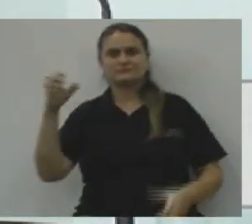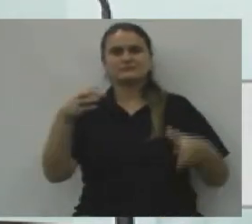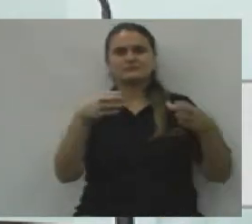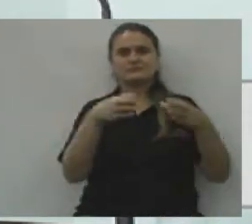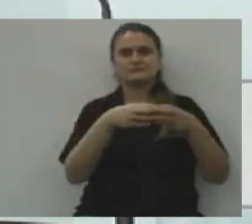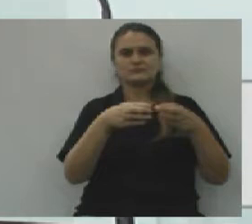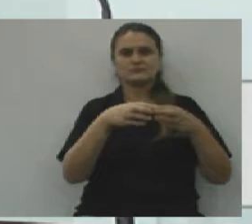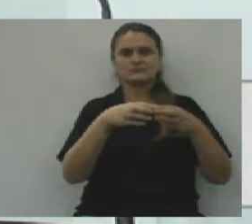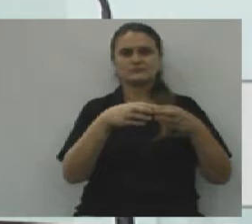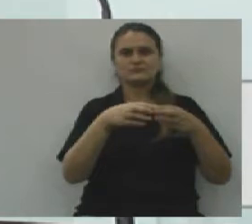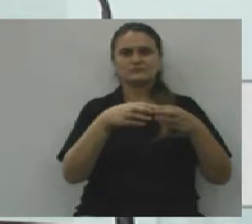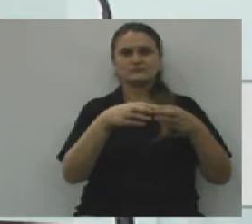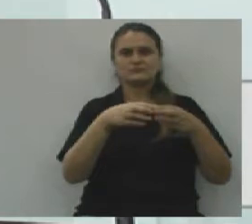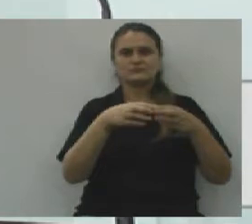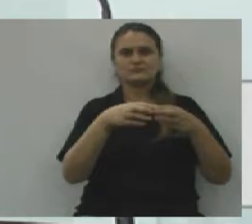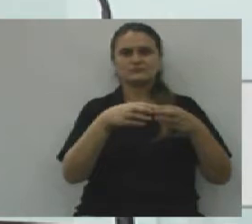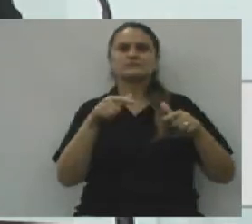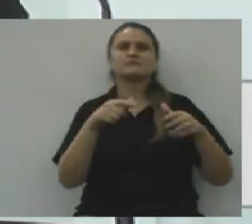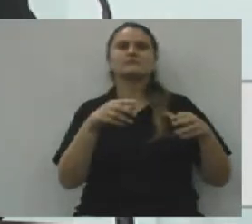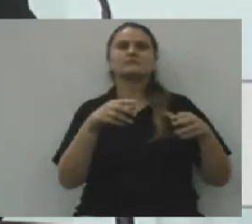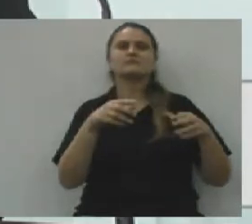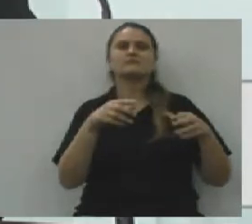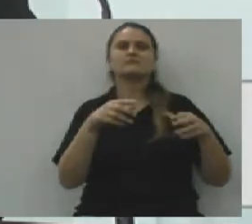evasão escolar e dos nossos diretores.